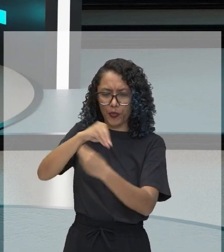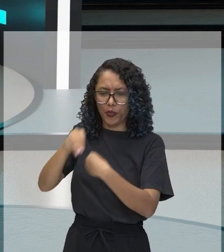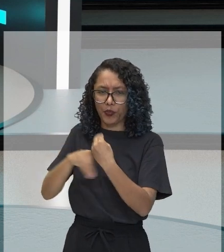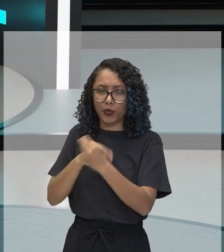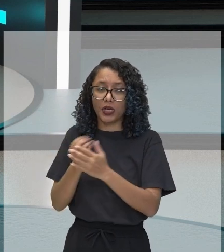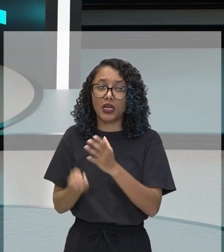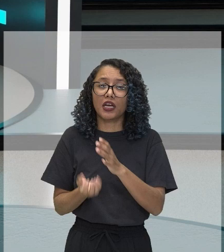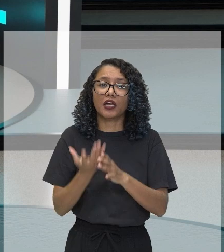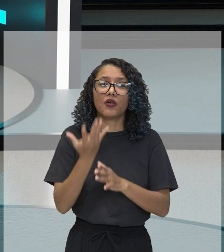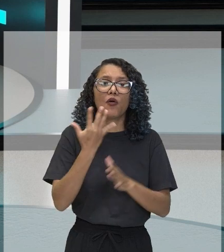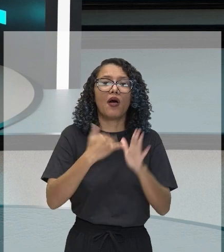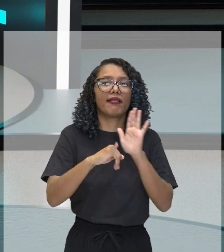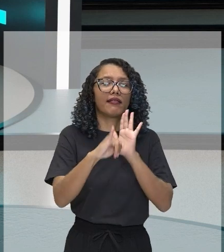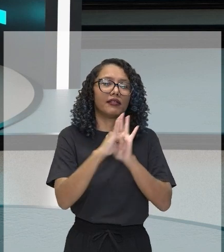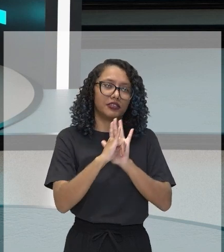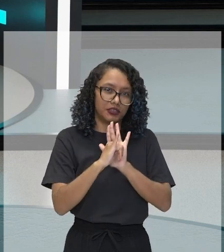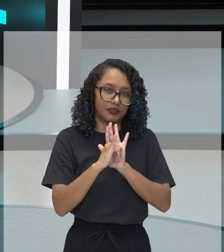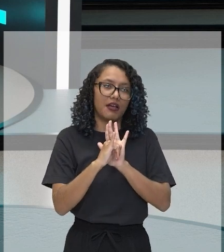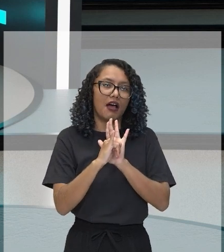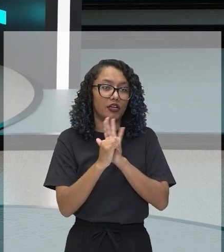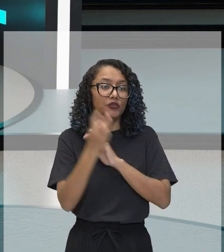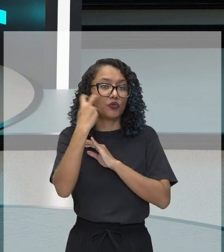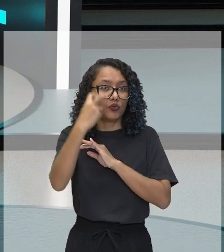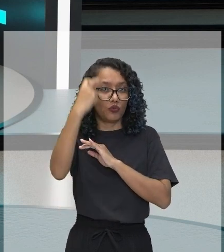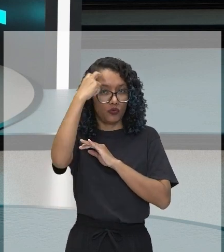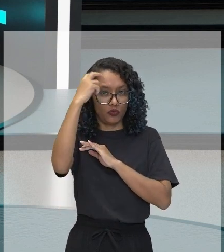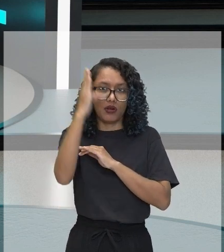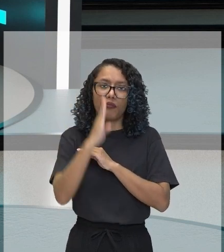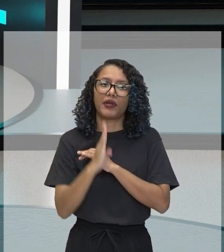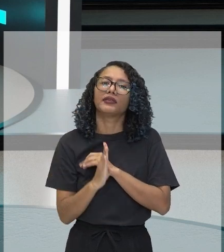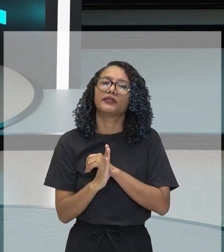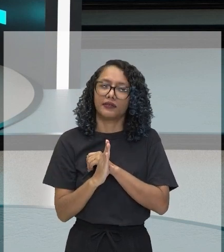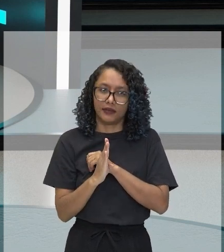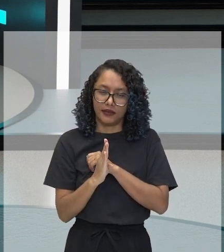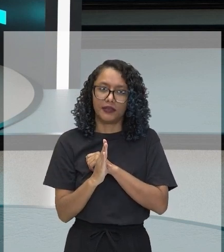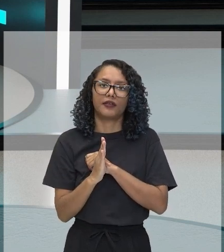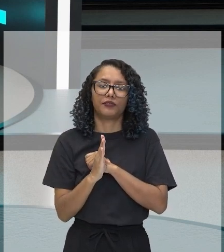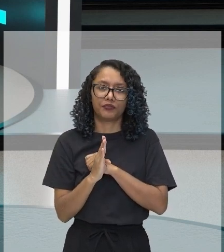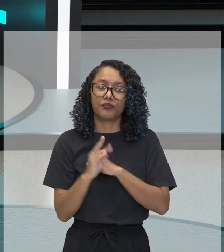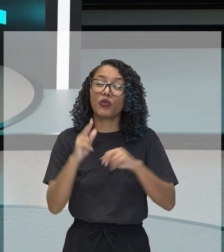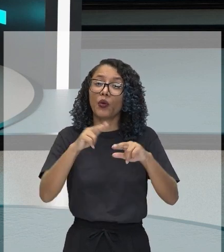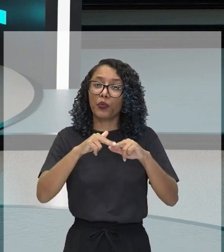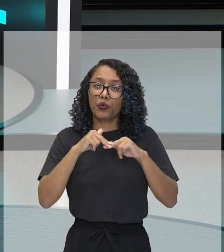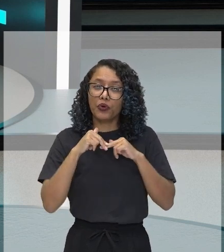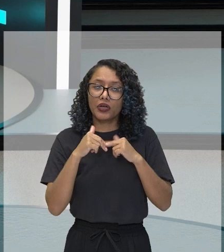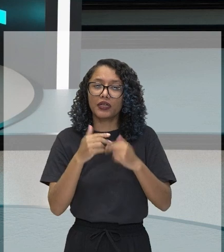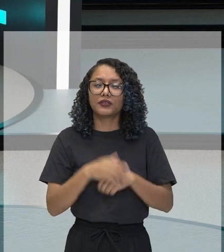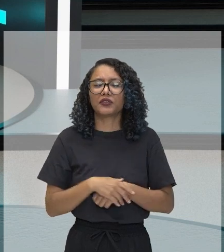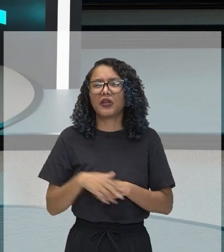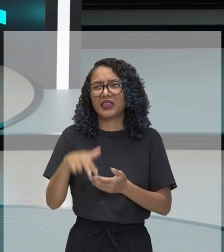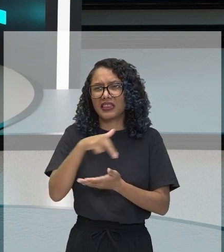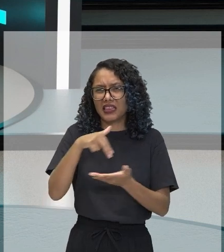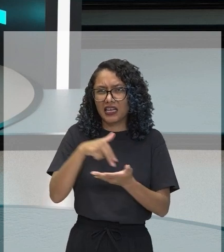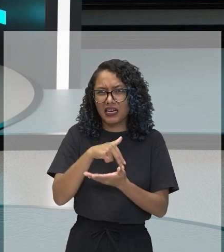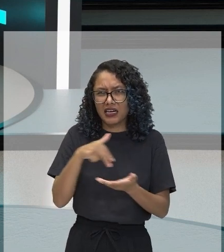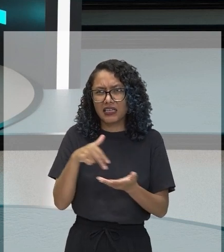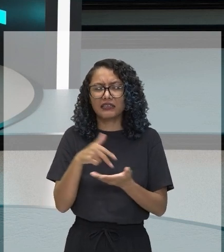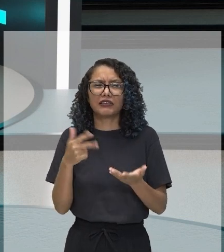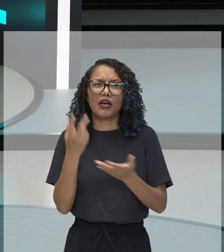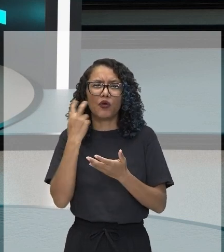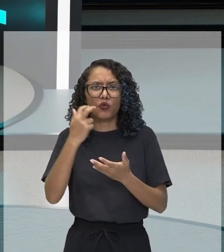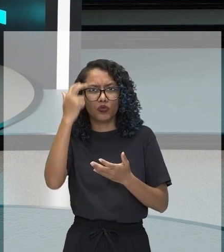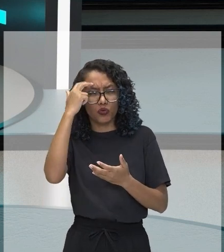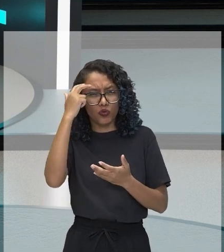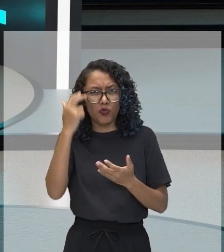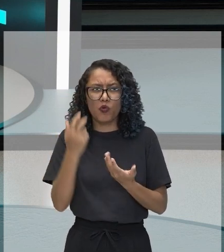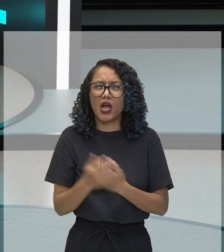a nossa cultura. E por isso que a nossa dança, nossa música, toda a nossa cultura, ela é muito rica,